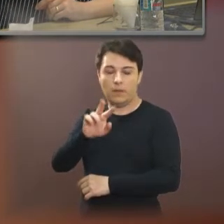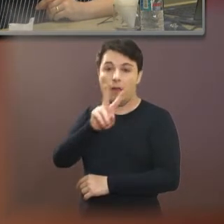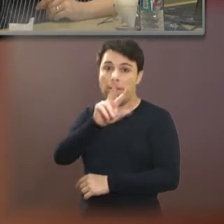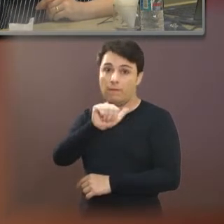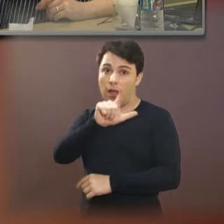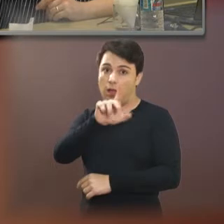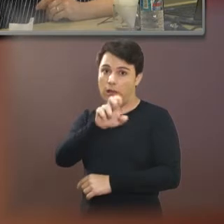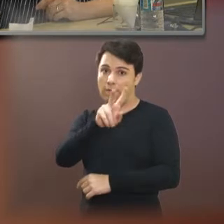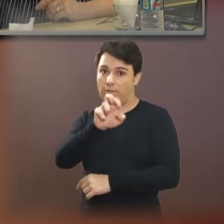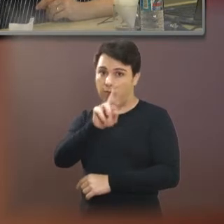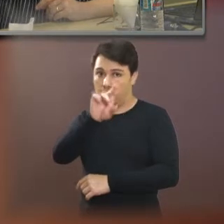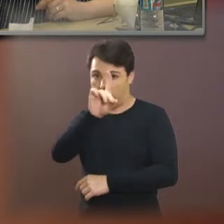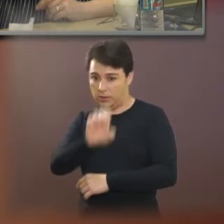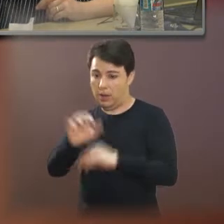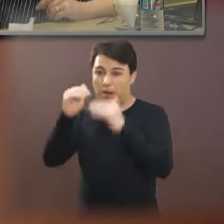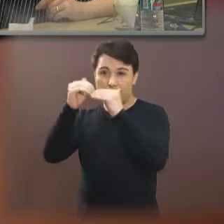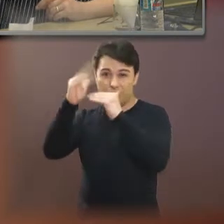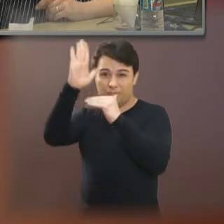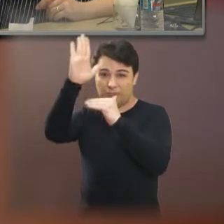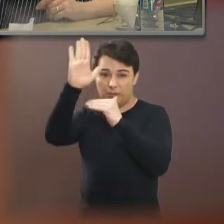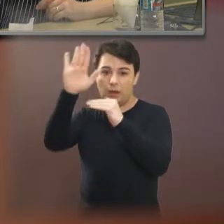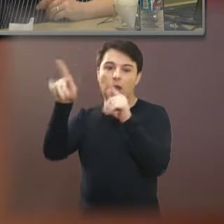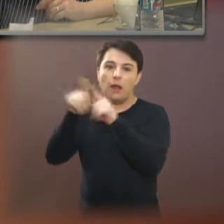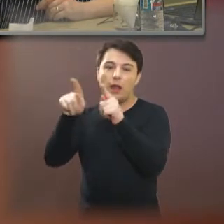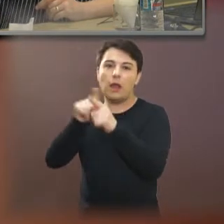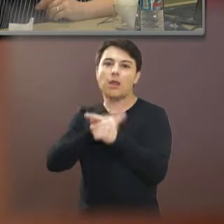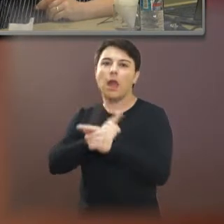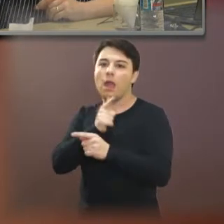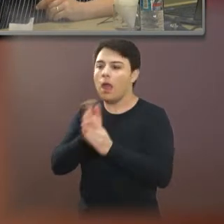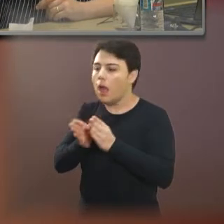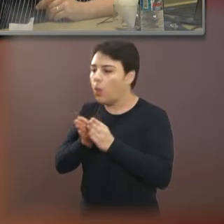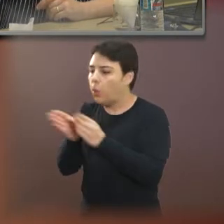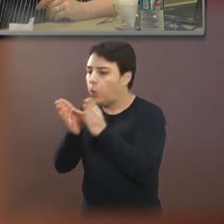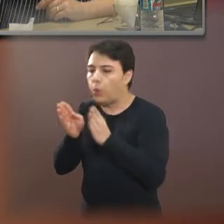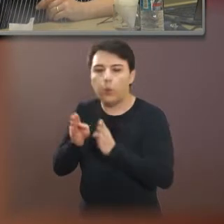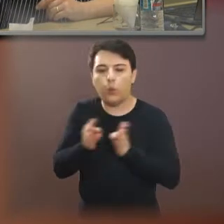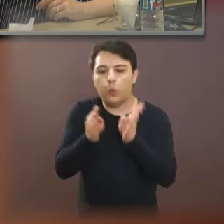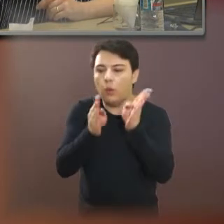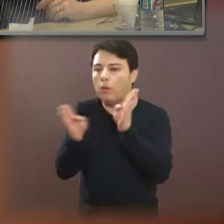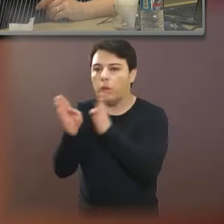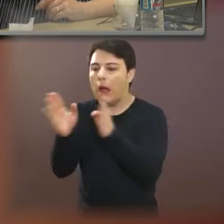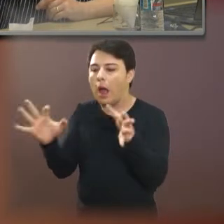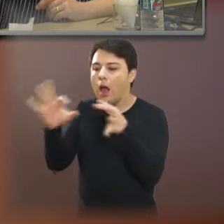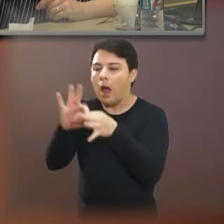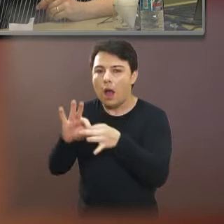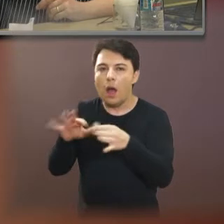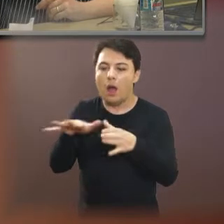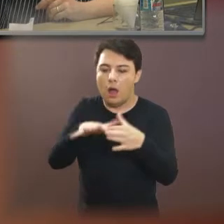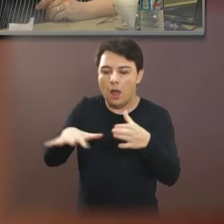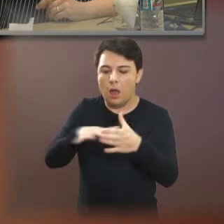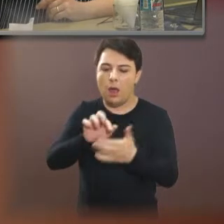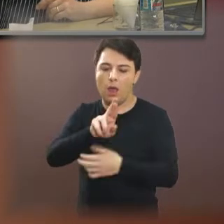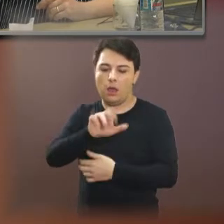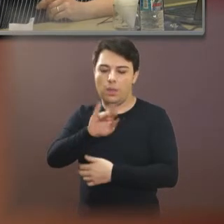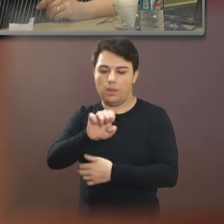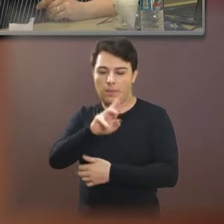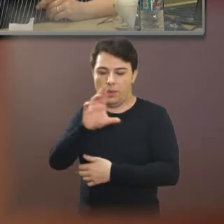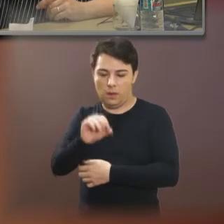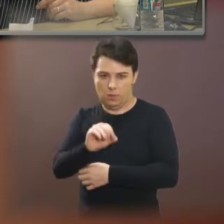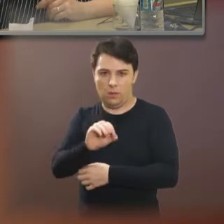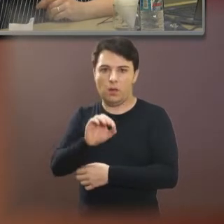né, do mapa, e tem os córregos que fazem parte da Bacia das Cruzes, né? O Ribeirão das Cruzes,